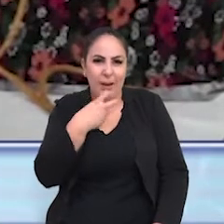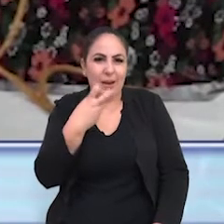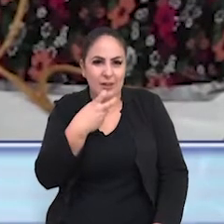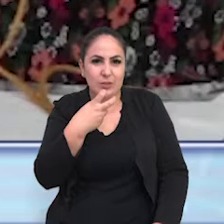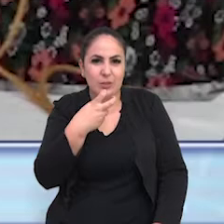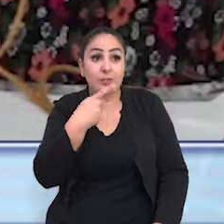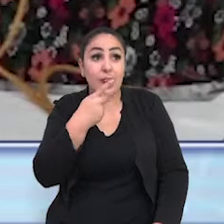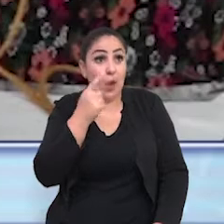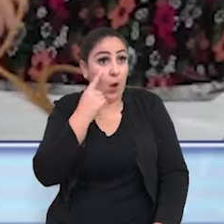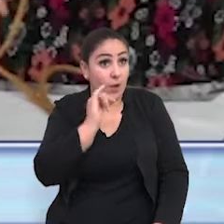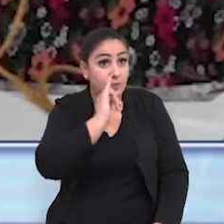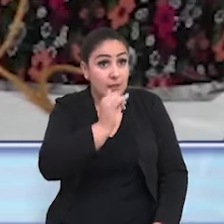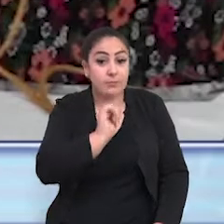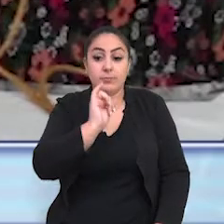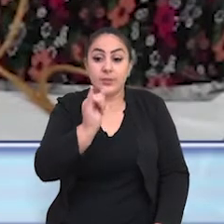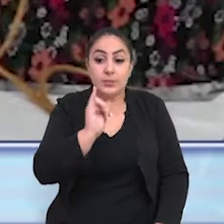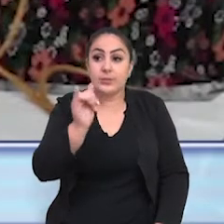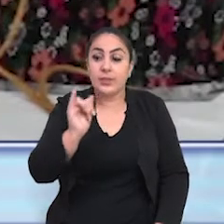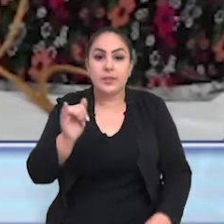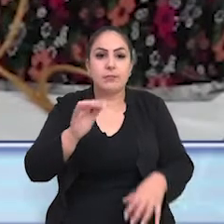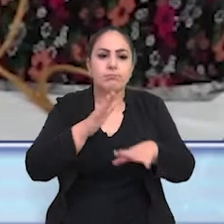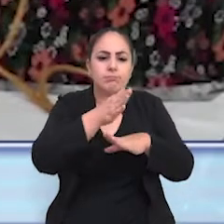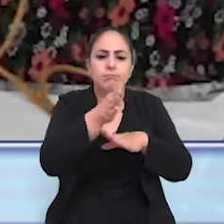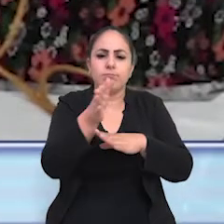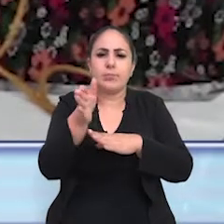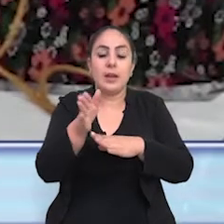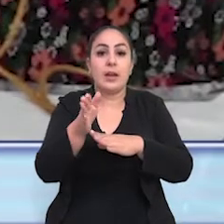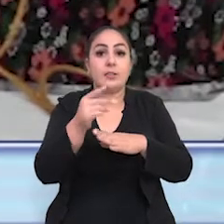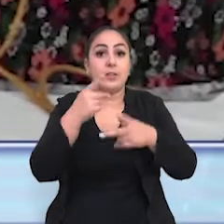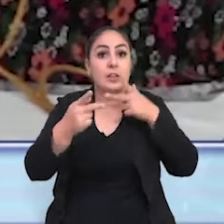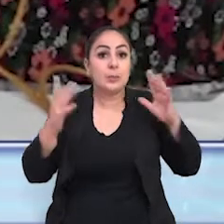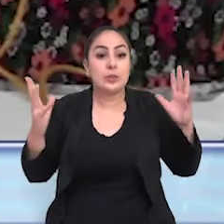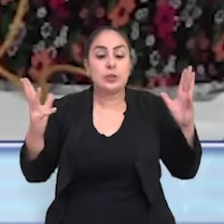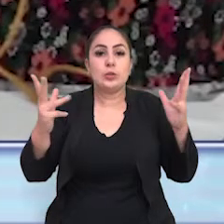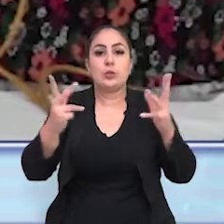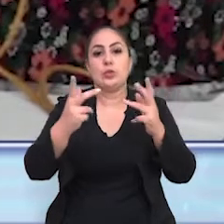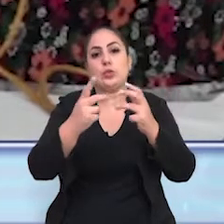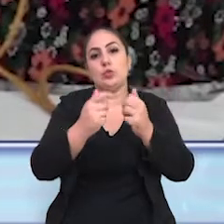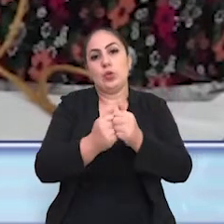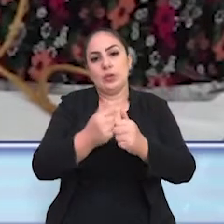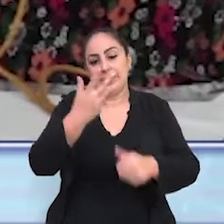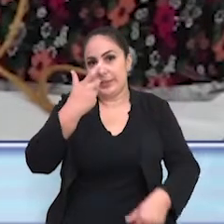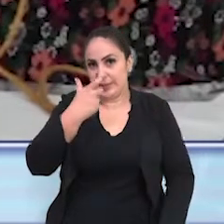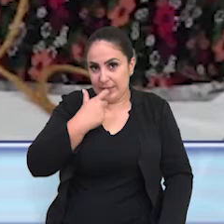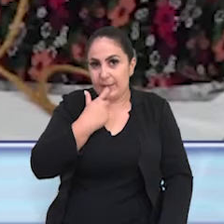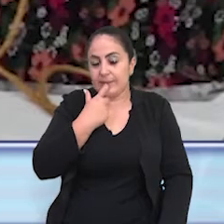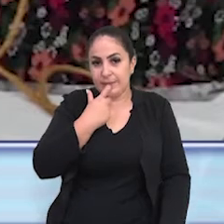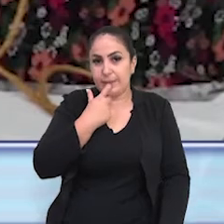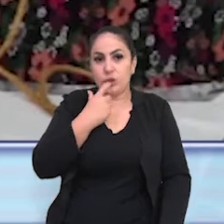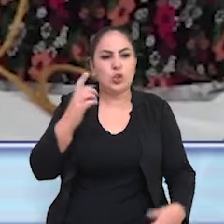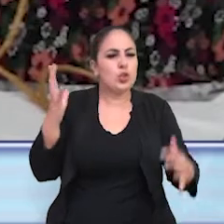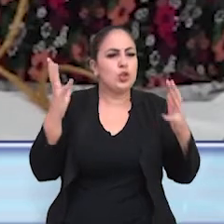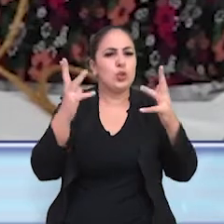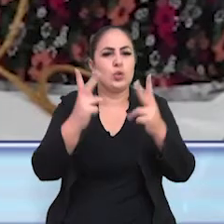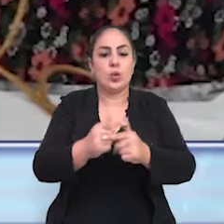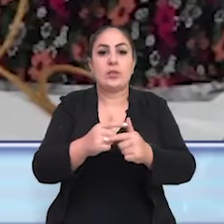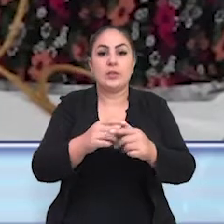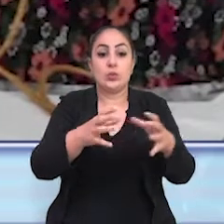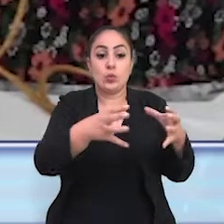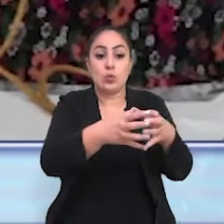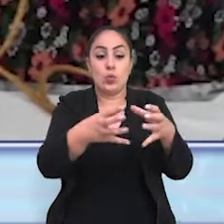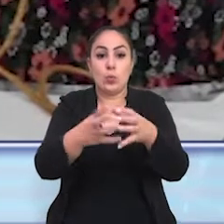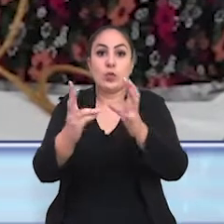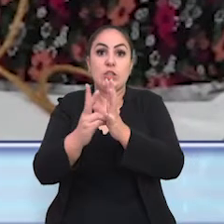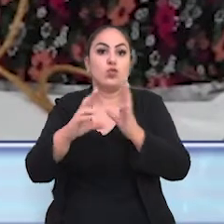outro papagaio, avisar o outro papagaio. E assim, ir passando a mensagem para todas as crianças de todas